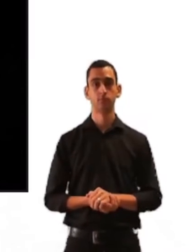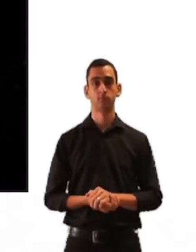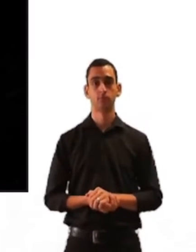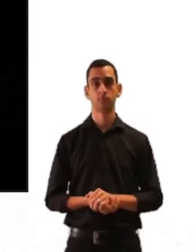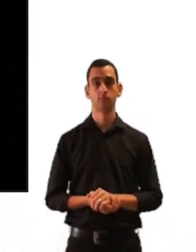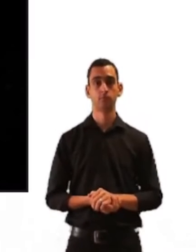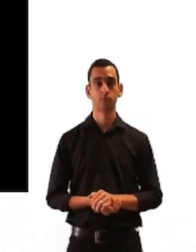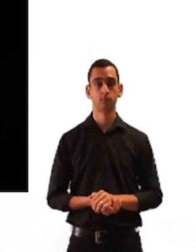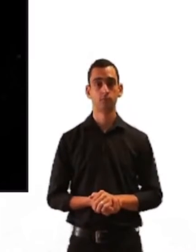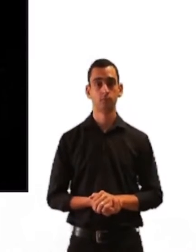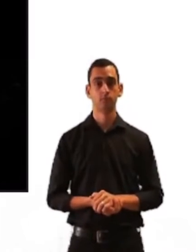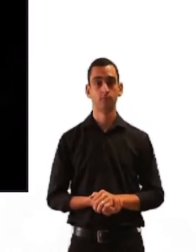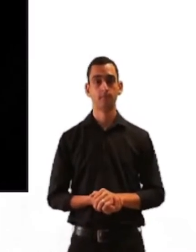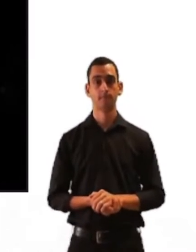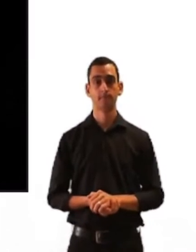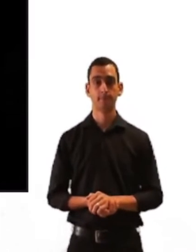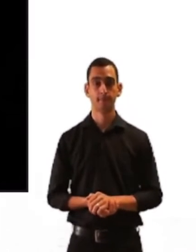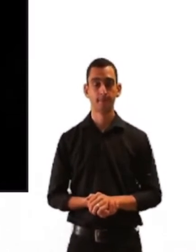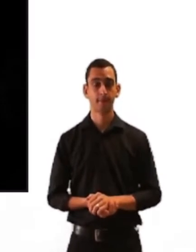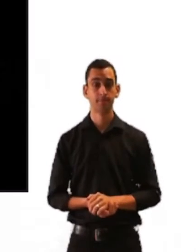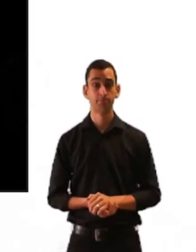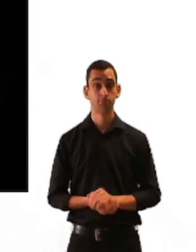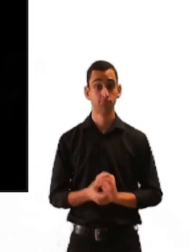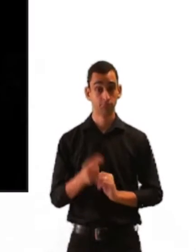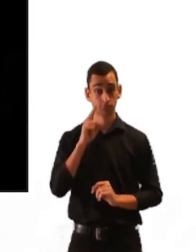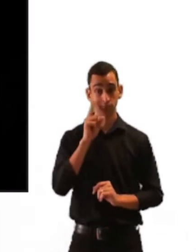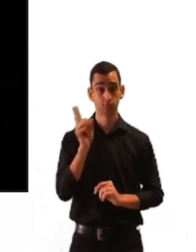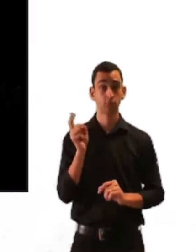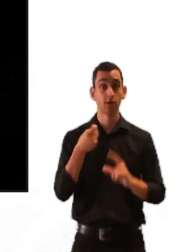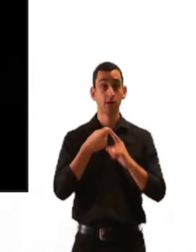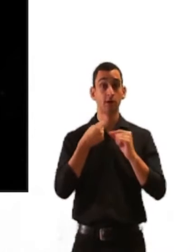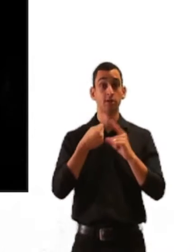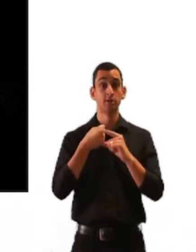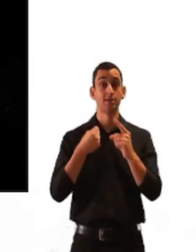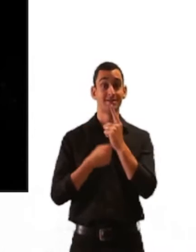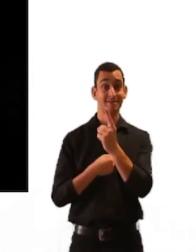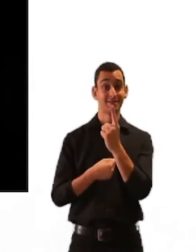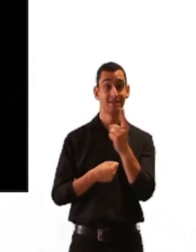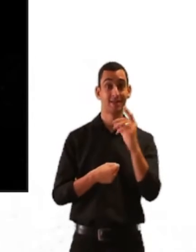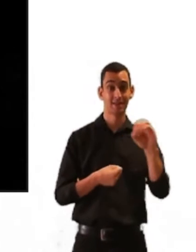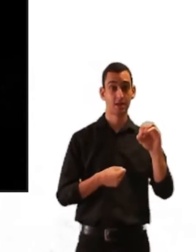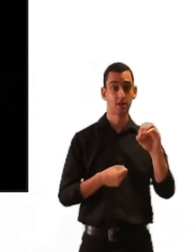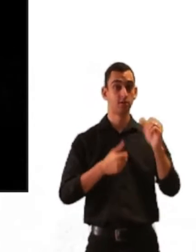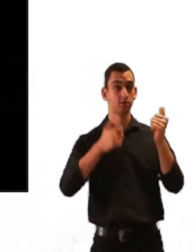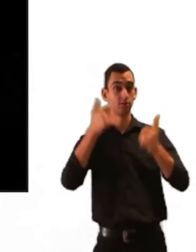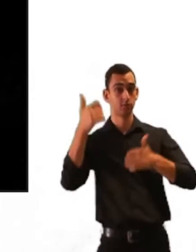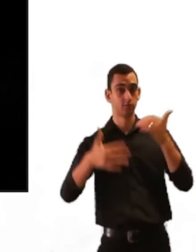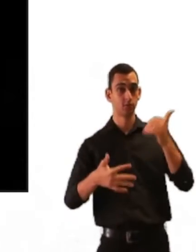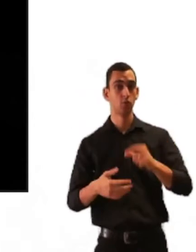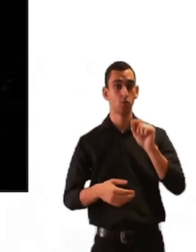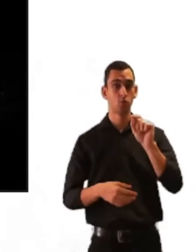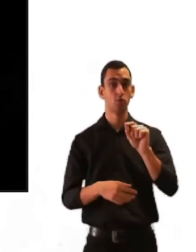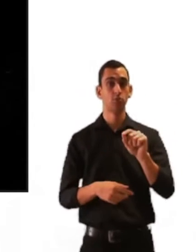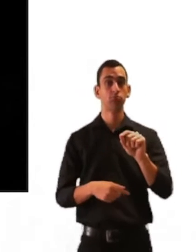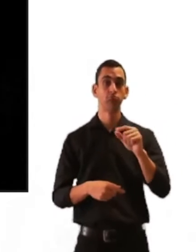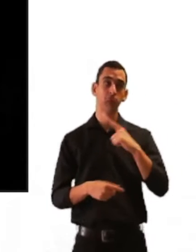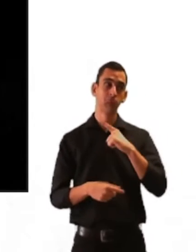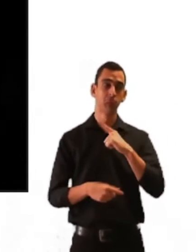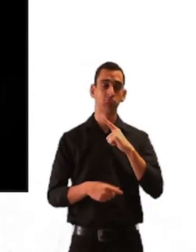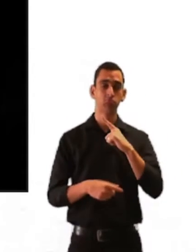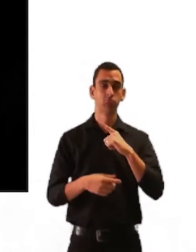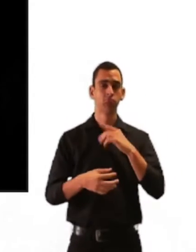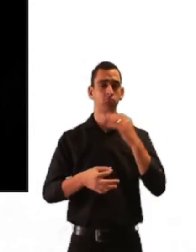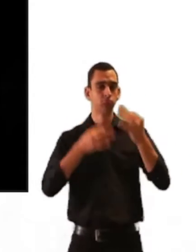Esse artigo 110, ele diz o seguinte: olha só, a manifestação de